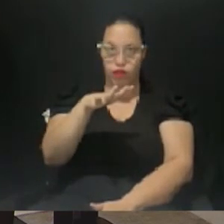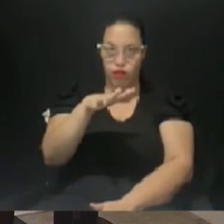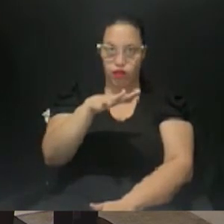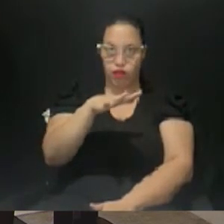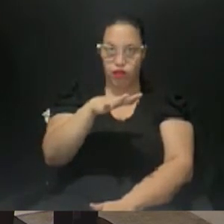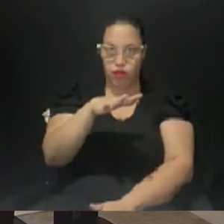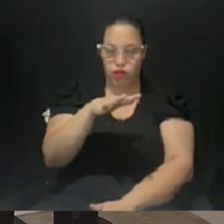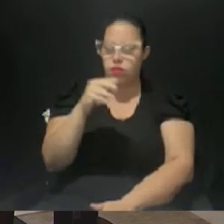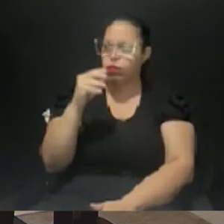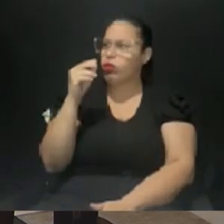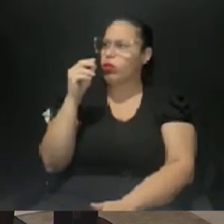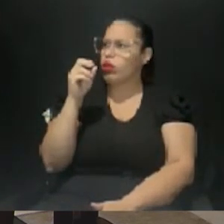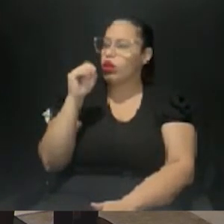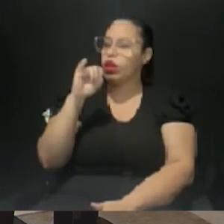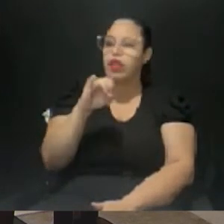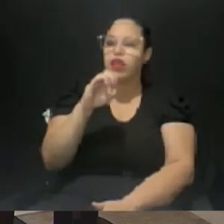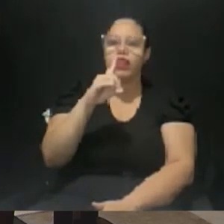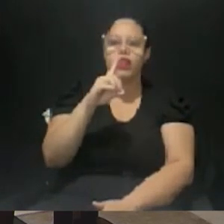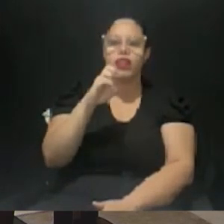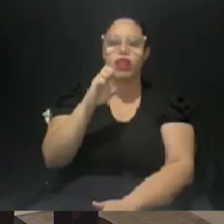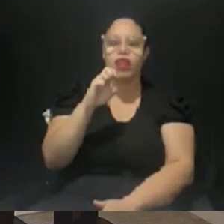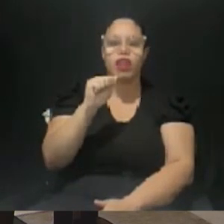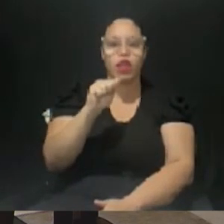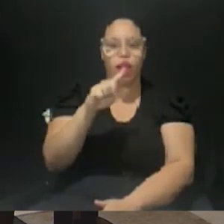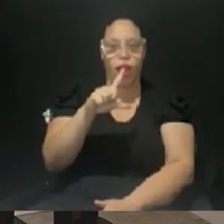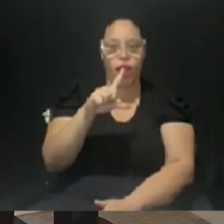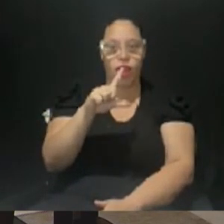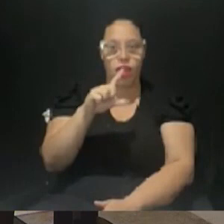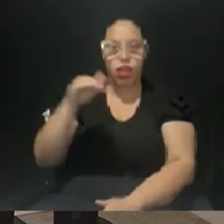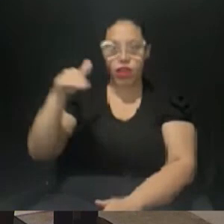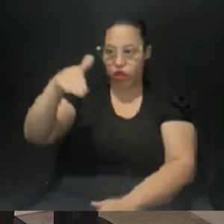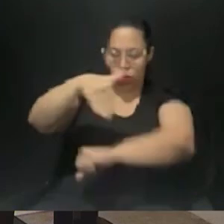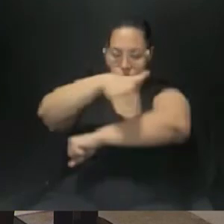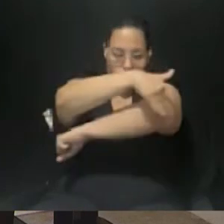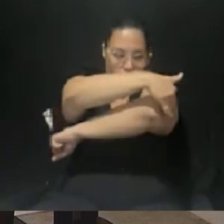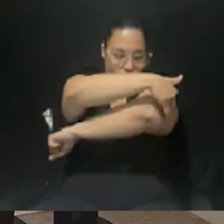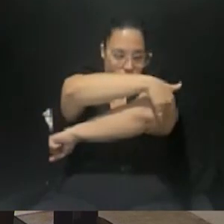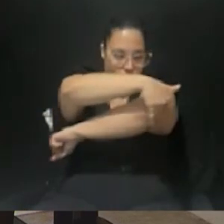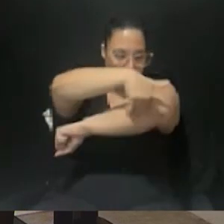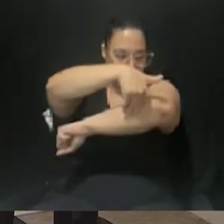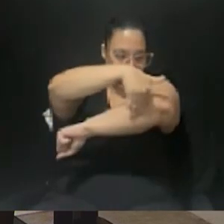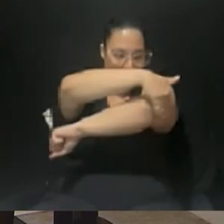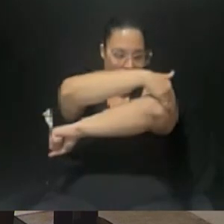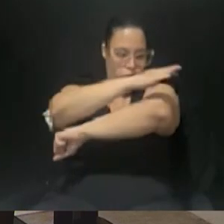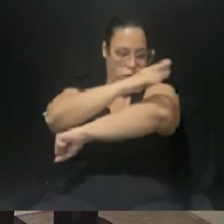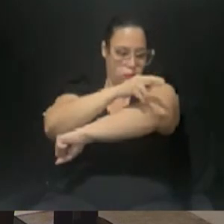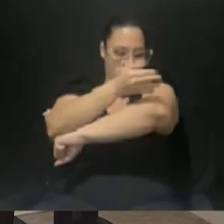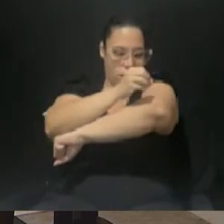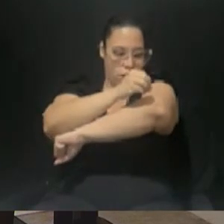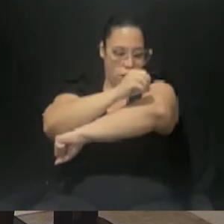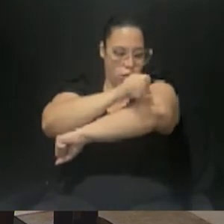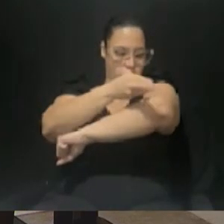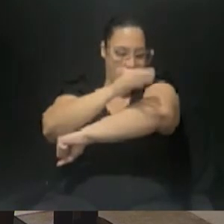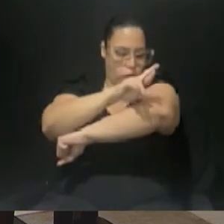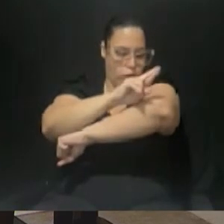Ideal, aqui na esquina da Barão de Jaguara com a Rua Conceição. Mas, mais precisamente,